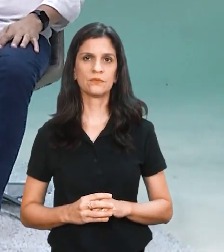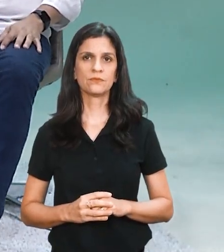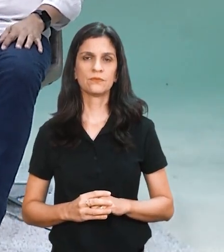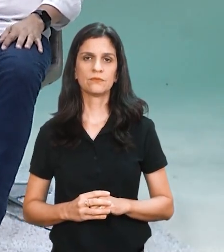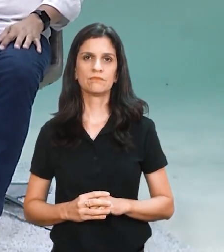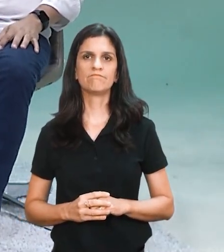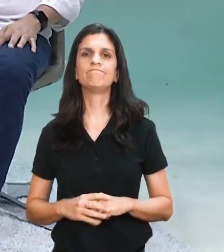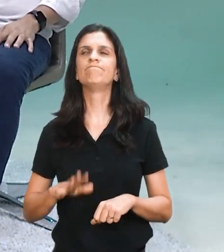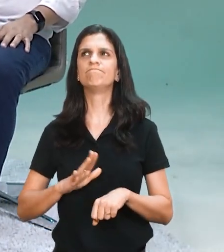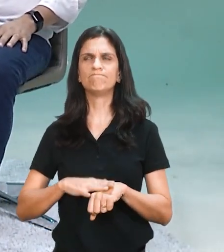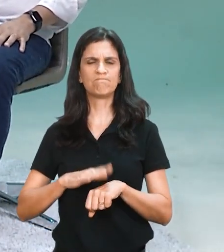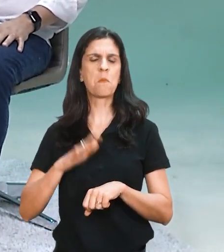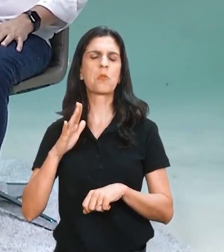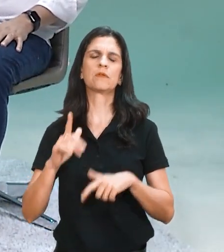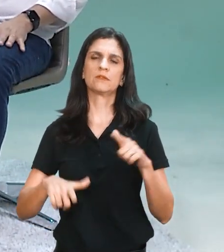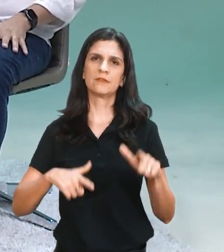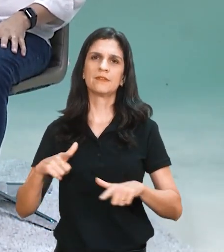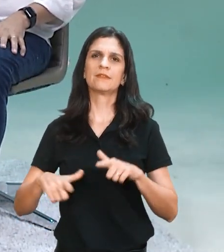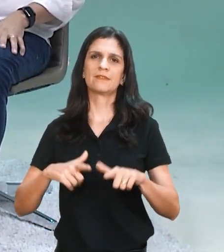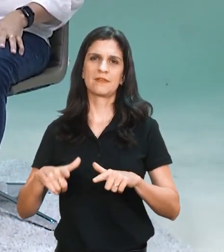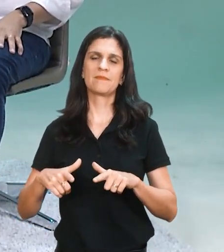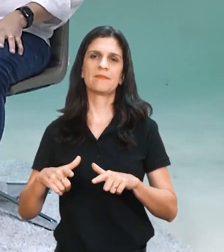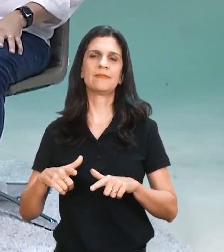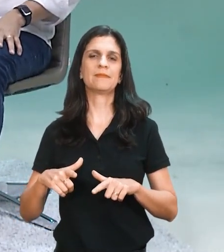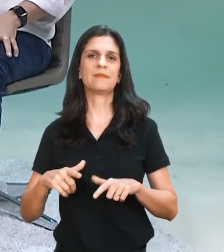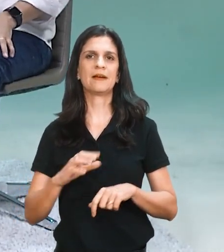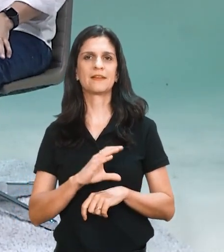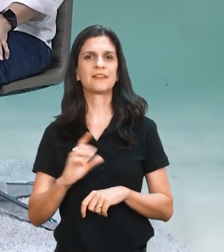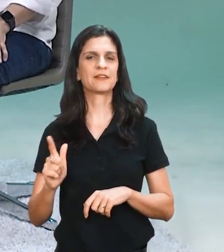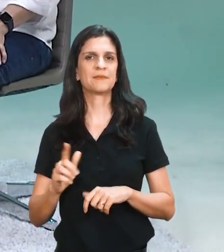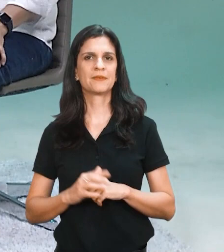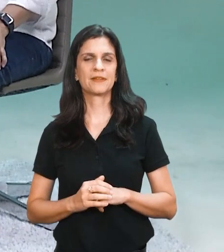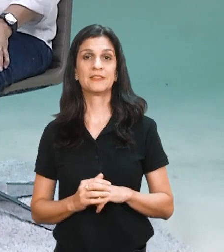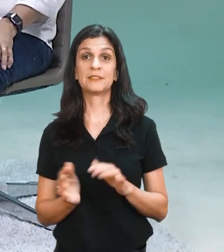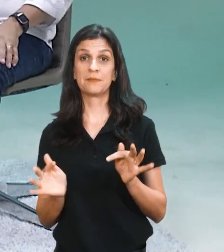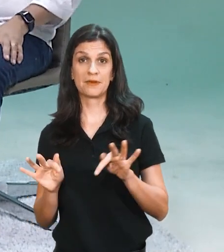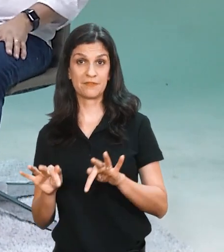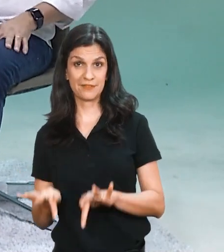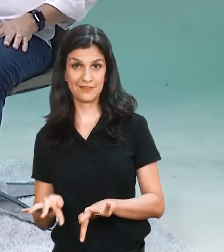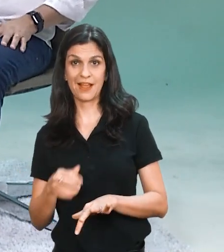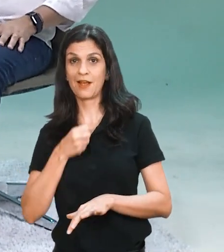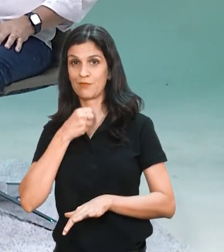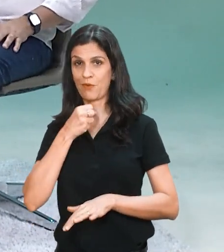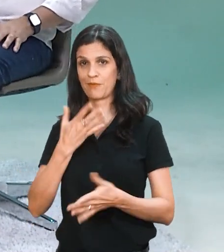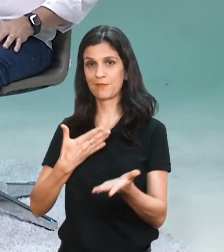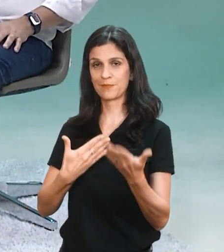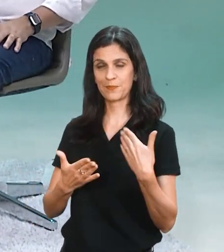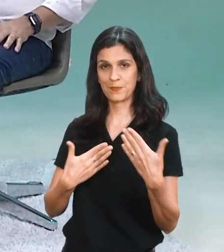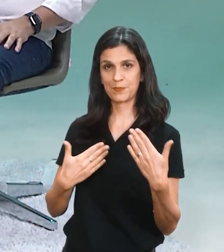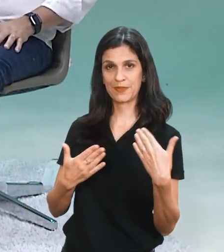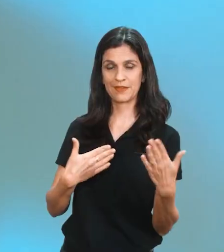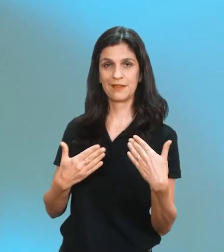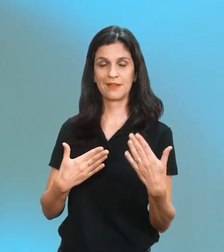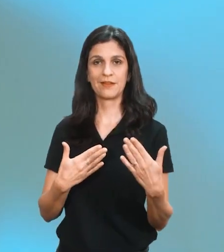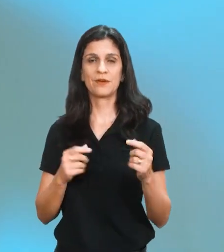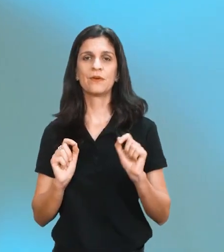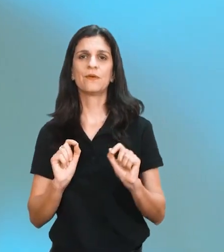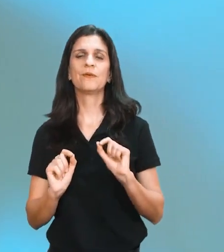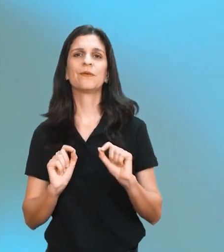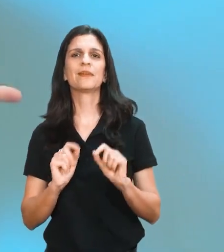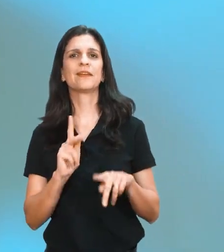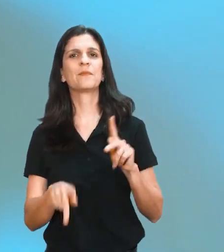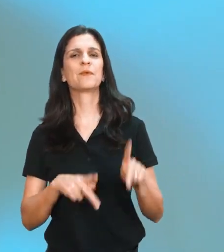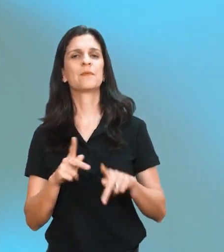certeza tem muito ainda a ser feito aqui no nosso município. E agora, para a gente finalizar o nosso bate-papo, o que a